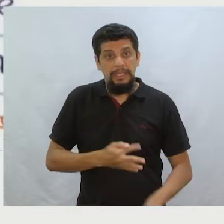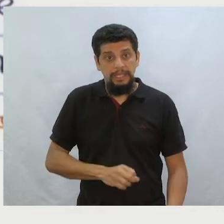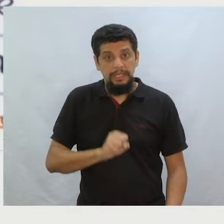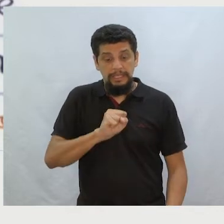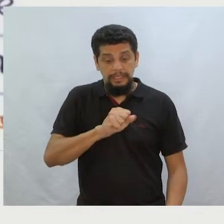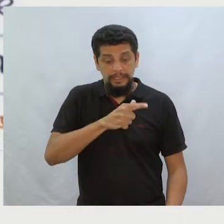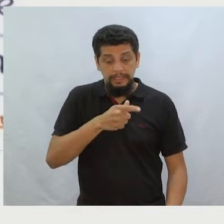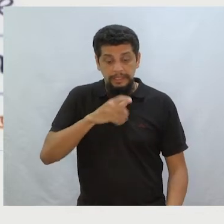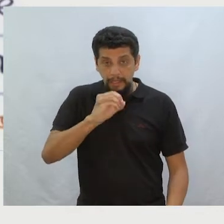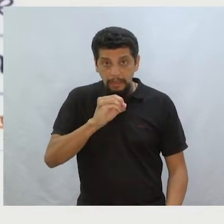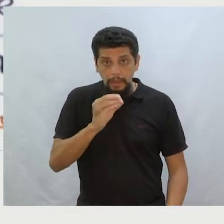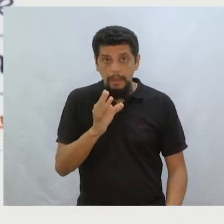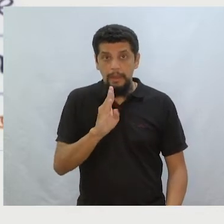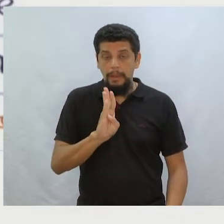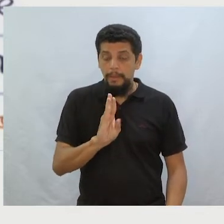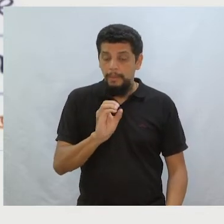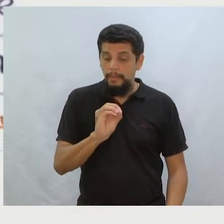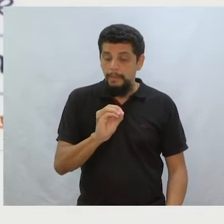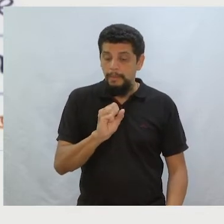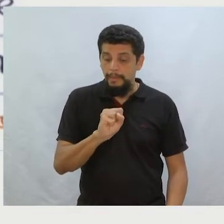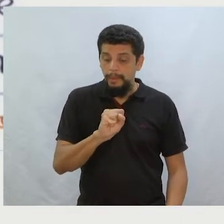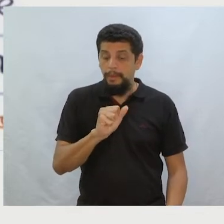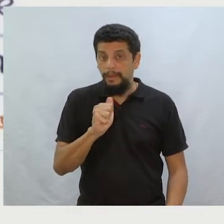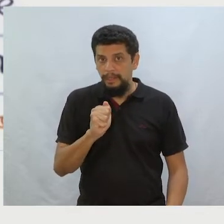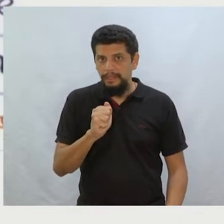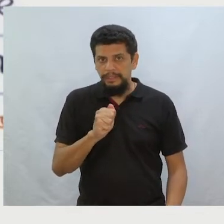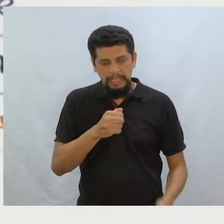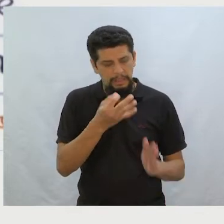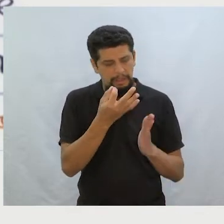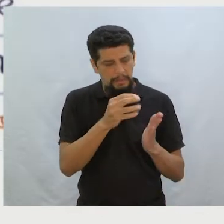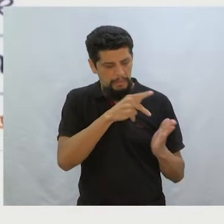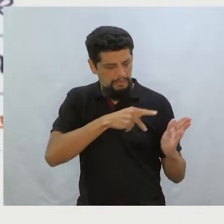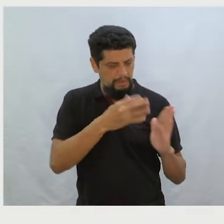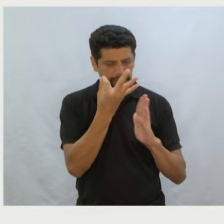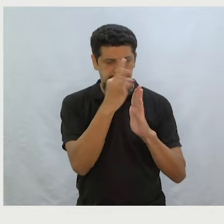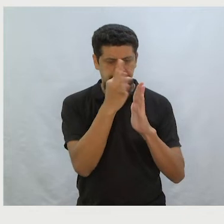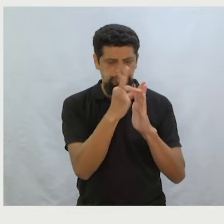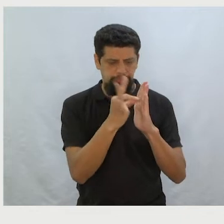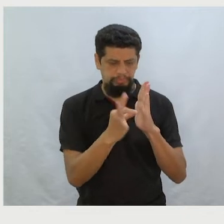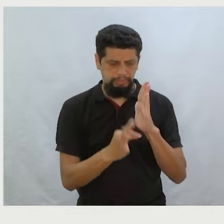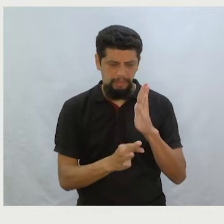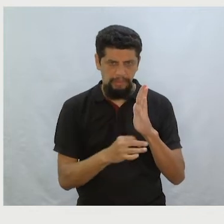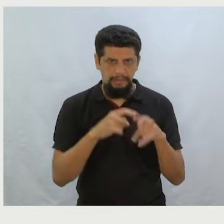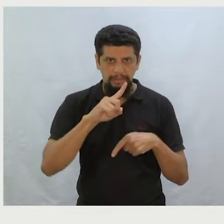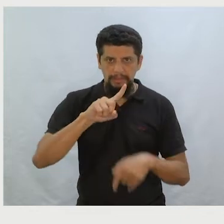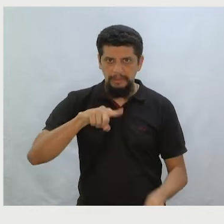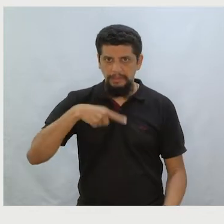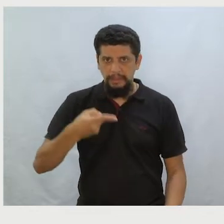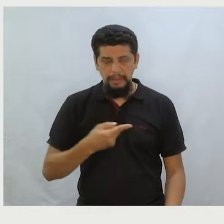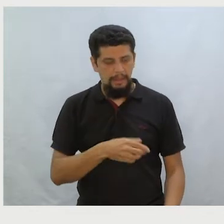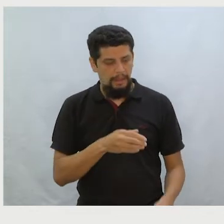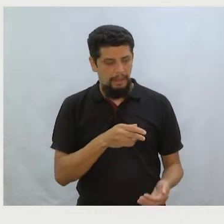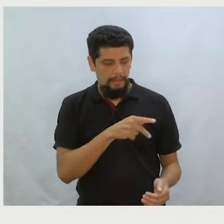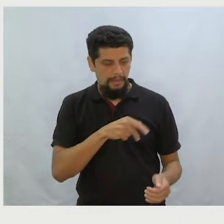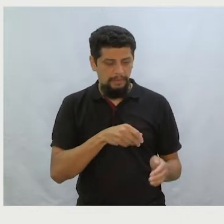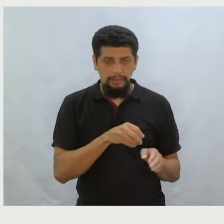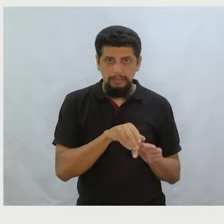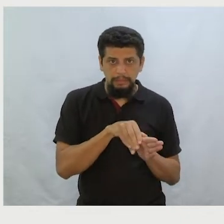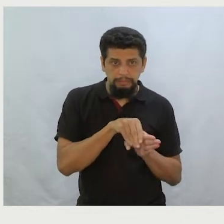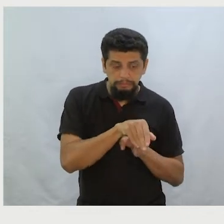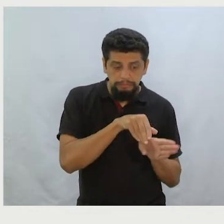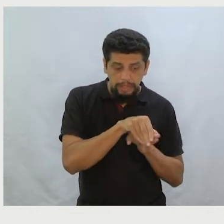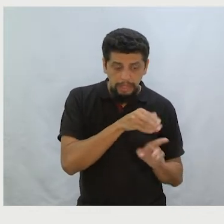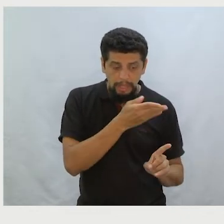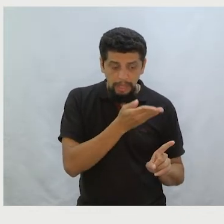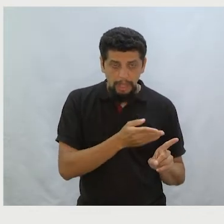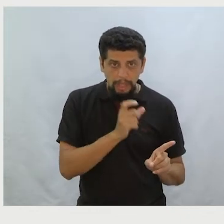boas e a redação dele vai indo cheio de correções depois ela sugere ali a